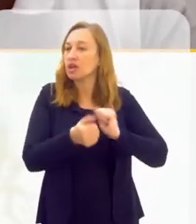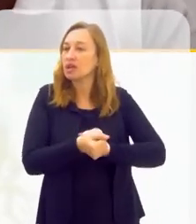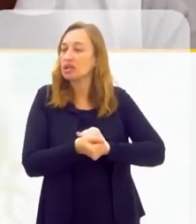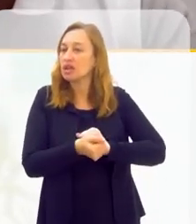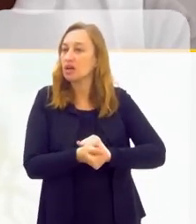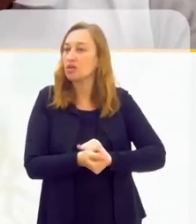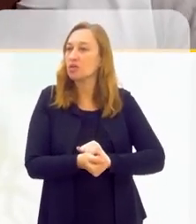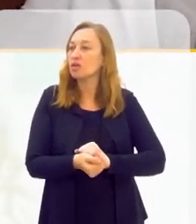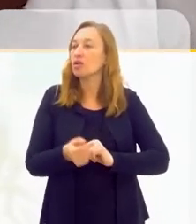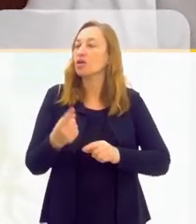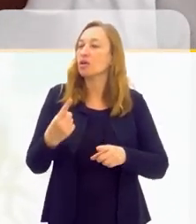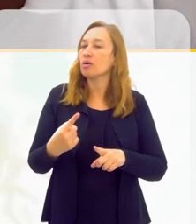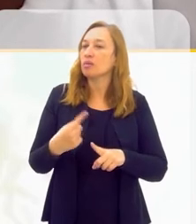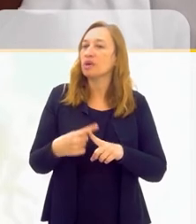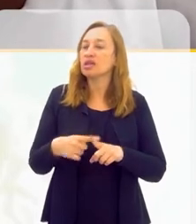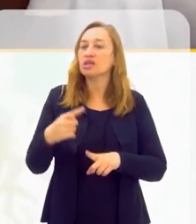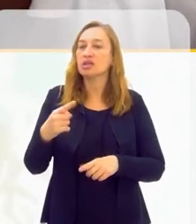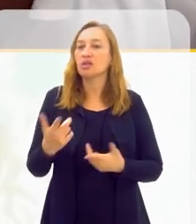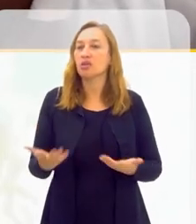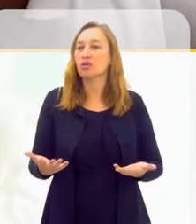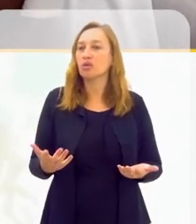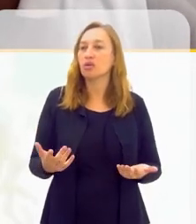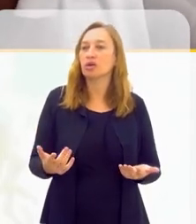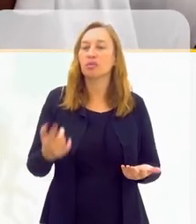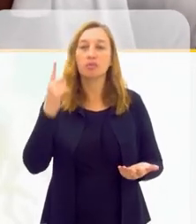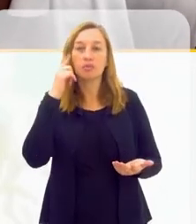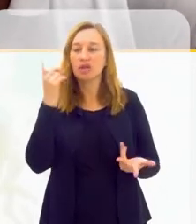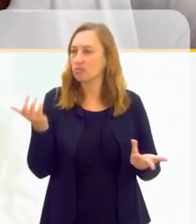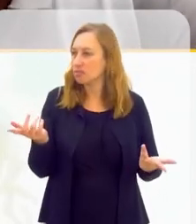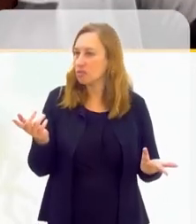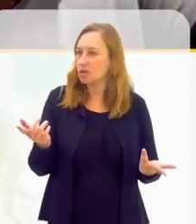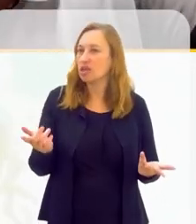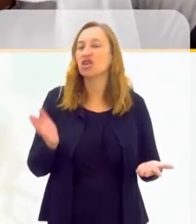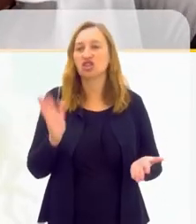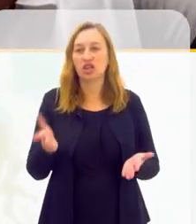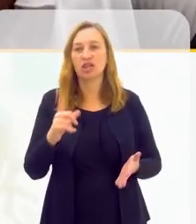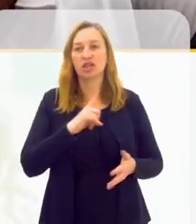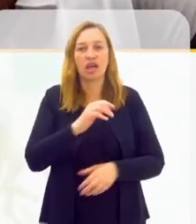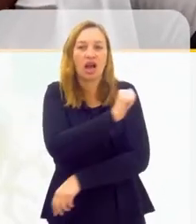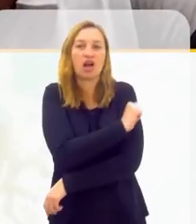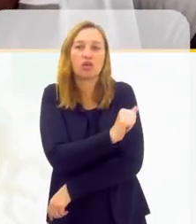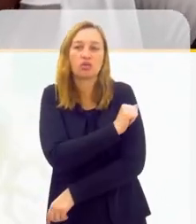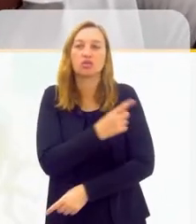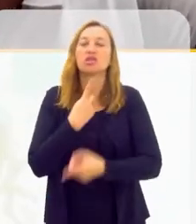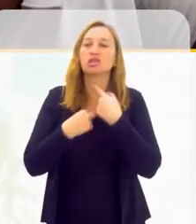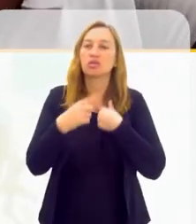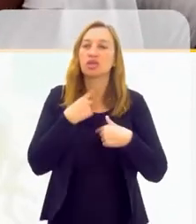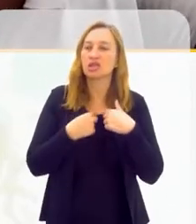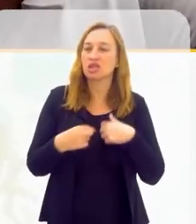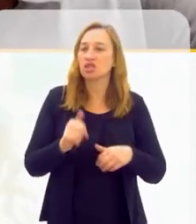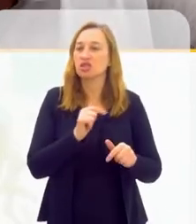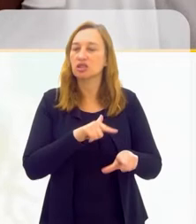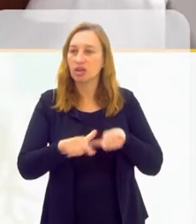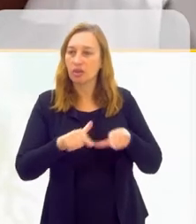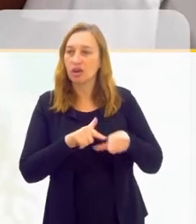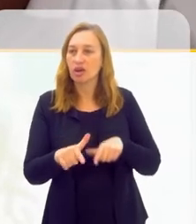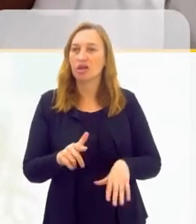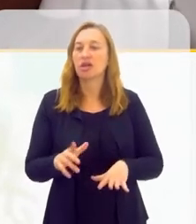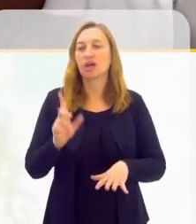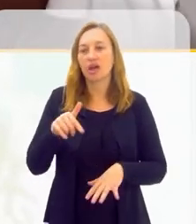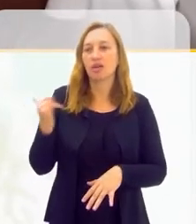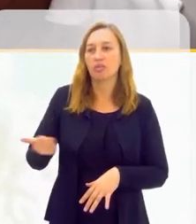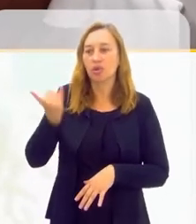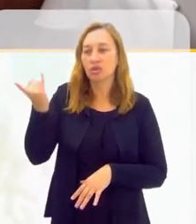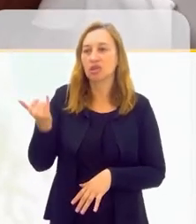sua profissão futura, já temos alunos que nos dizem trabalhar com pessoas com deficiência. E eu acho que esse é um indicador muito importante, porque